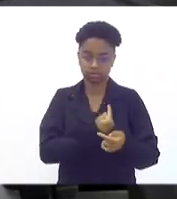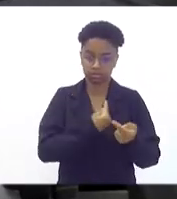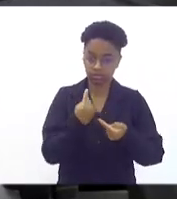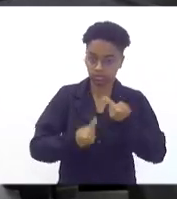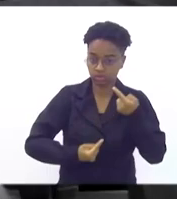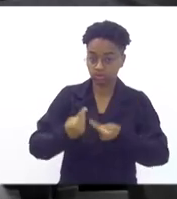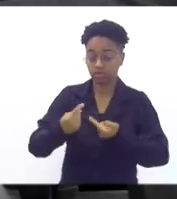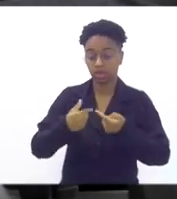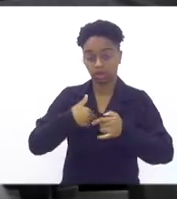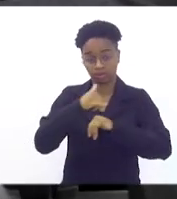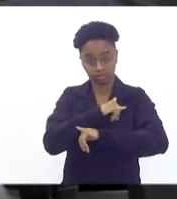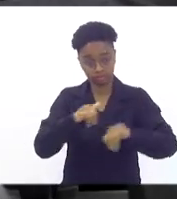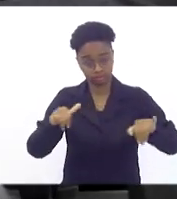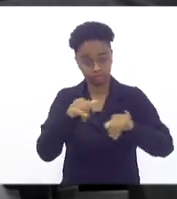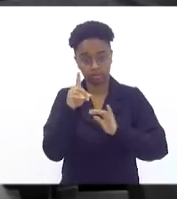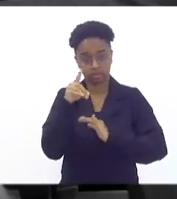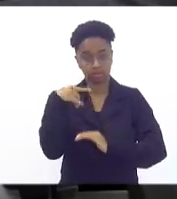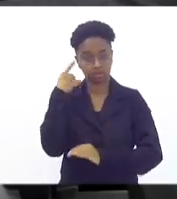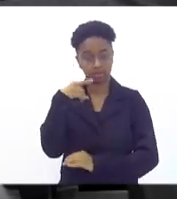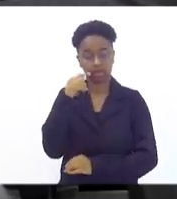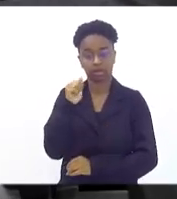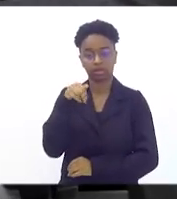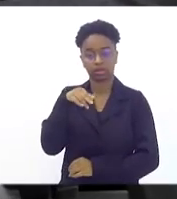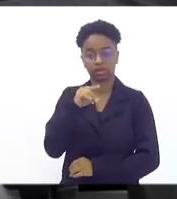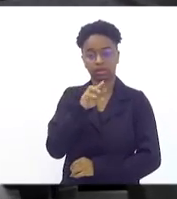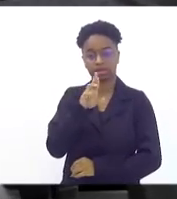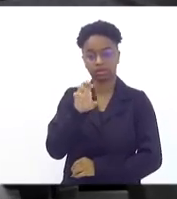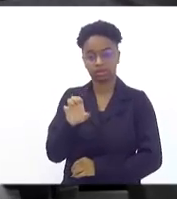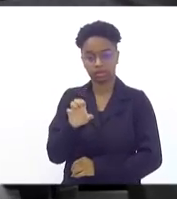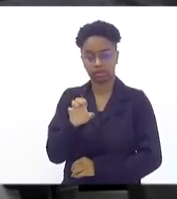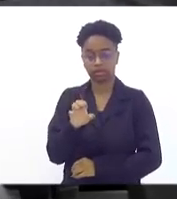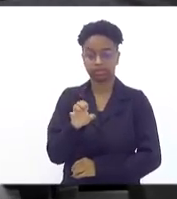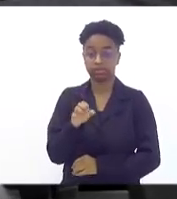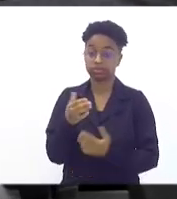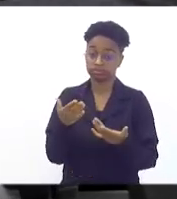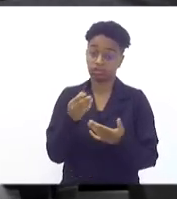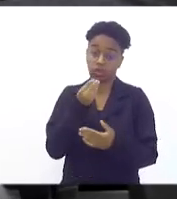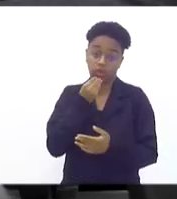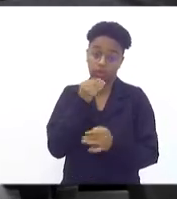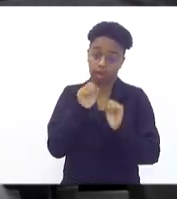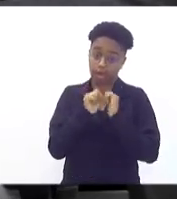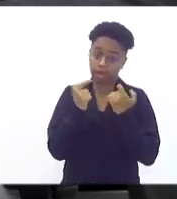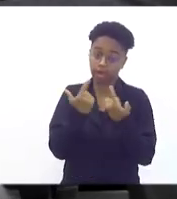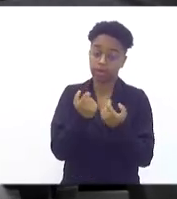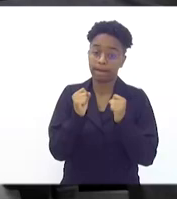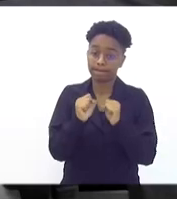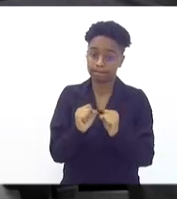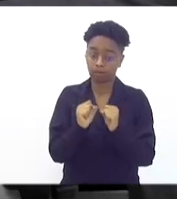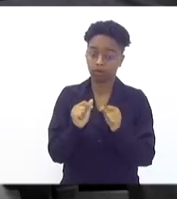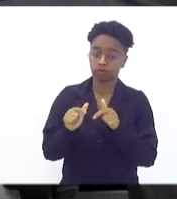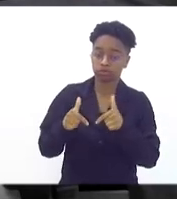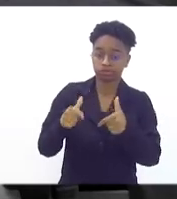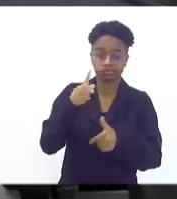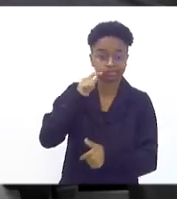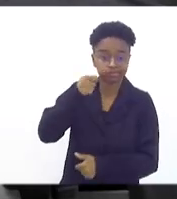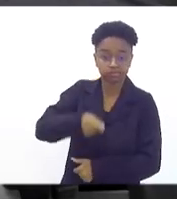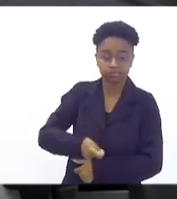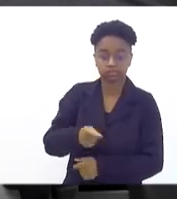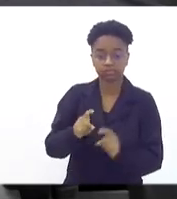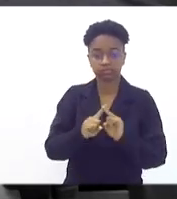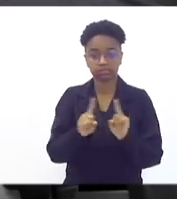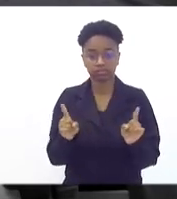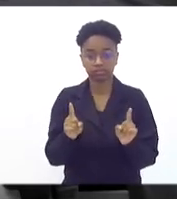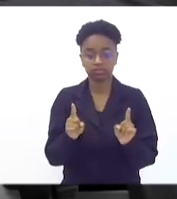falei isso alertei ao Deputado André Corrêa Alerta aqui também é óbvio que alérgico poderia fazer tomar uma decisão dessa mas